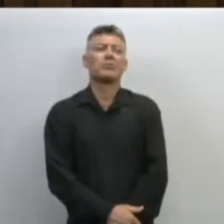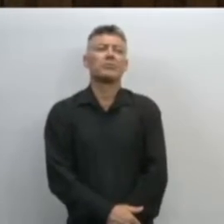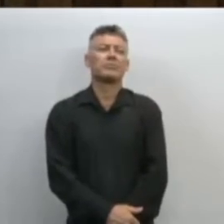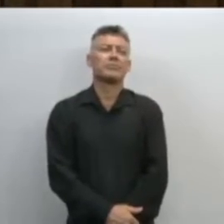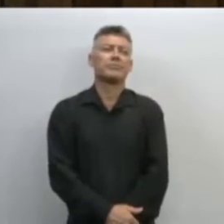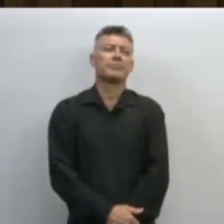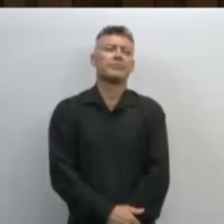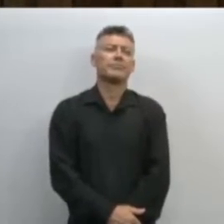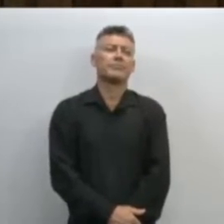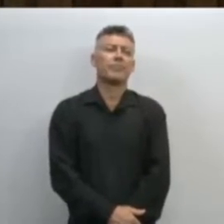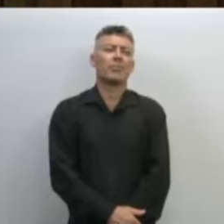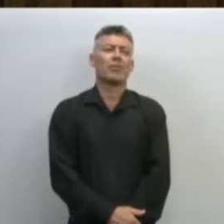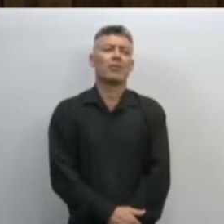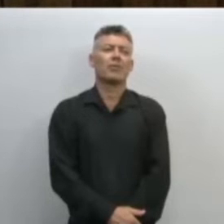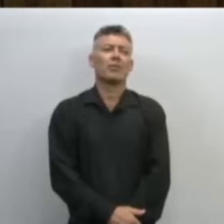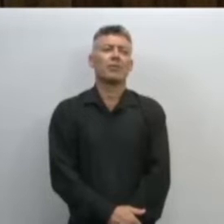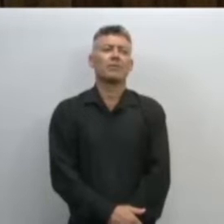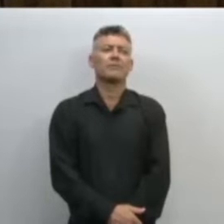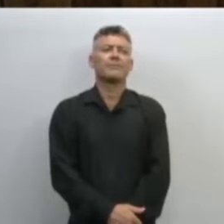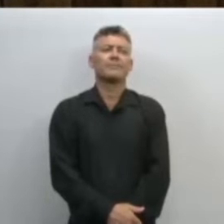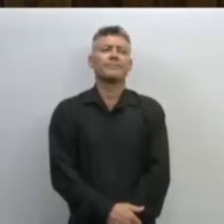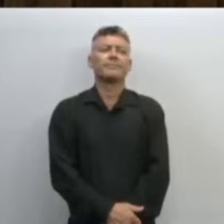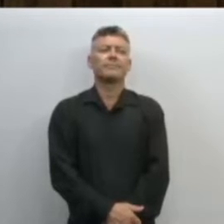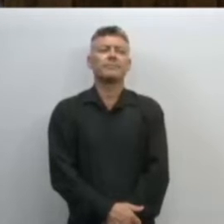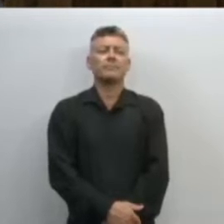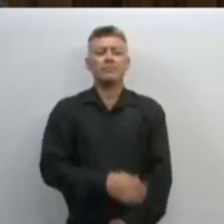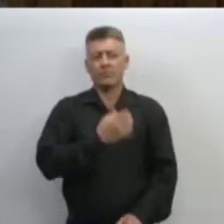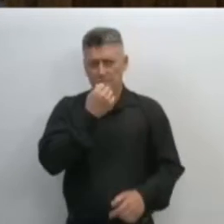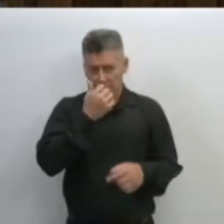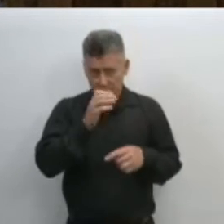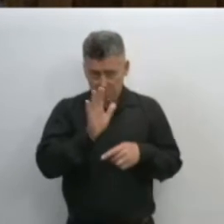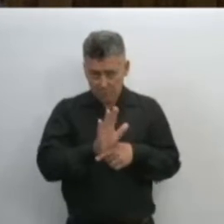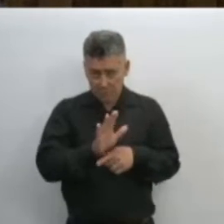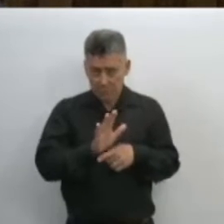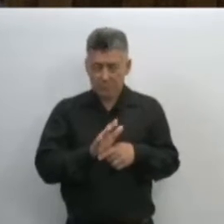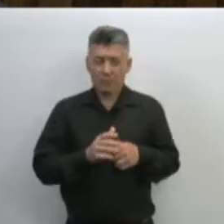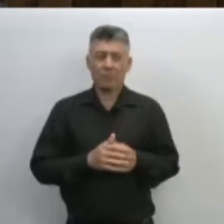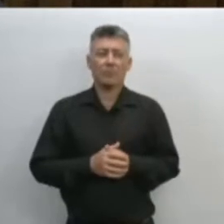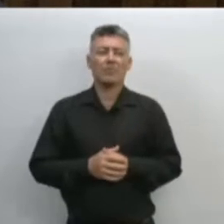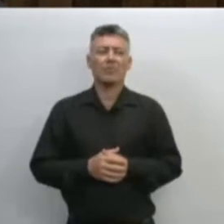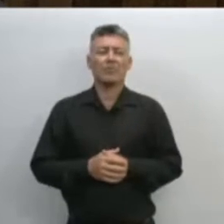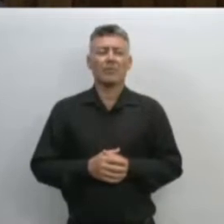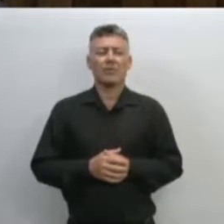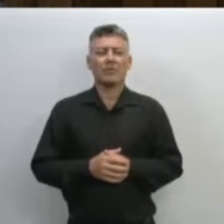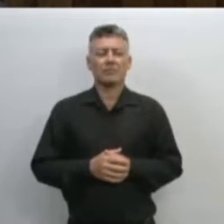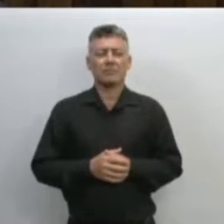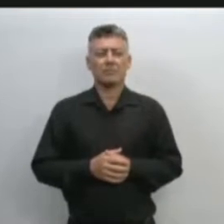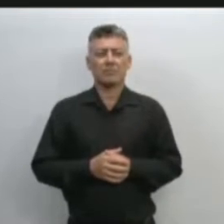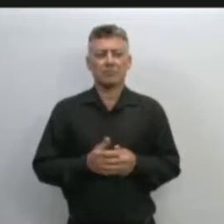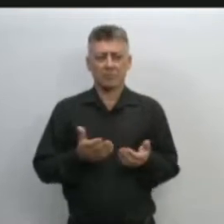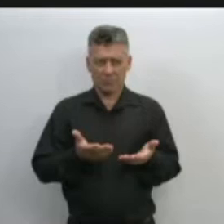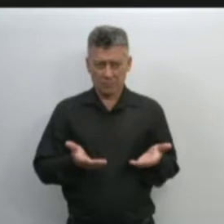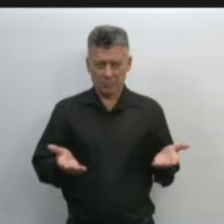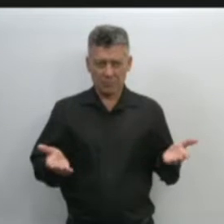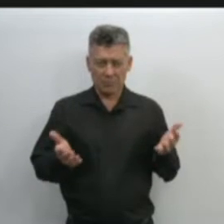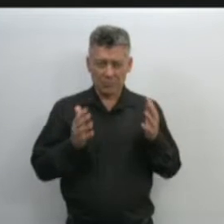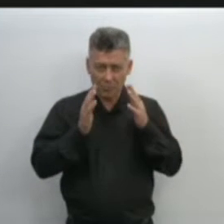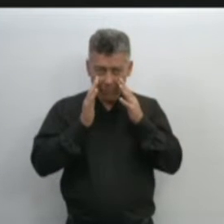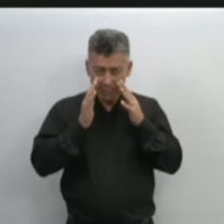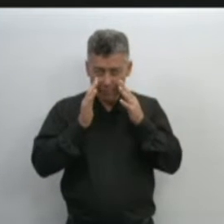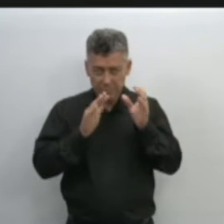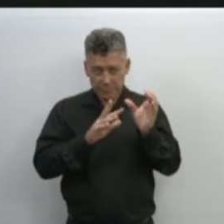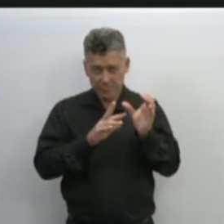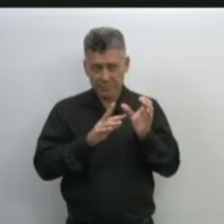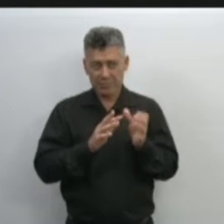senhor presidente. Boa tarde, senhor presidente, boa tarde a todos que estão nos acompanhando pela TV